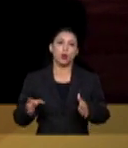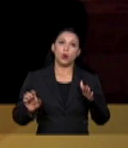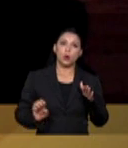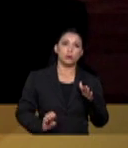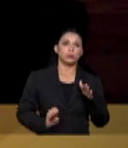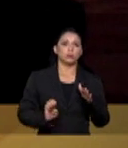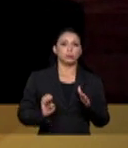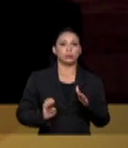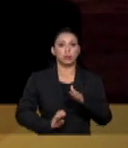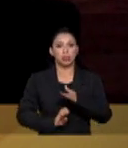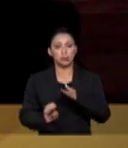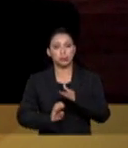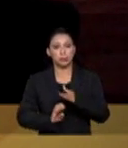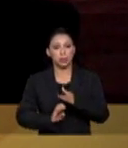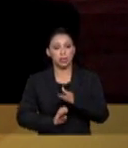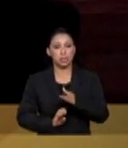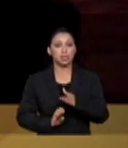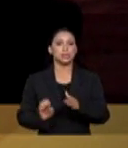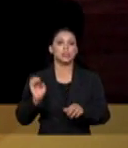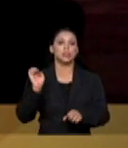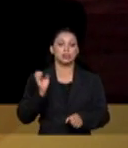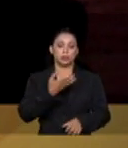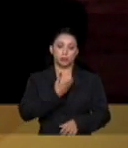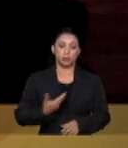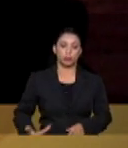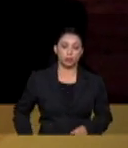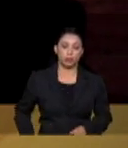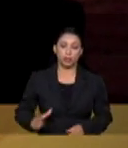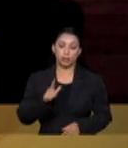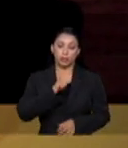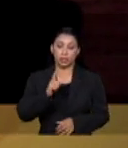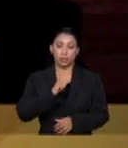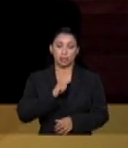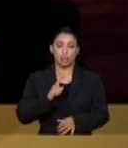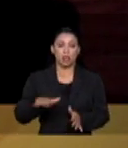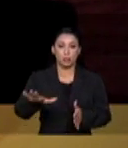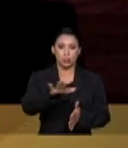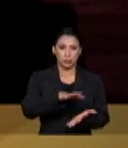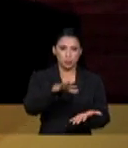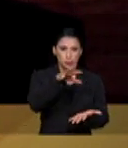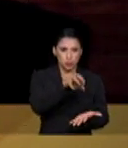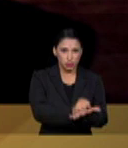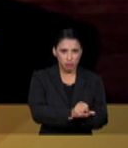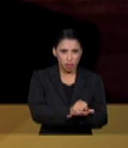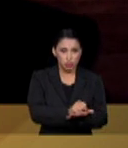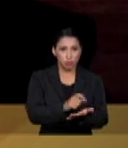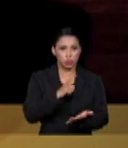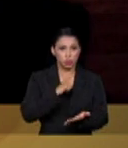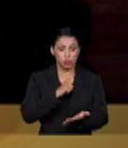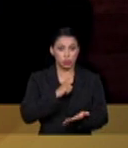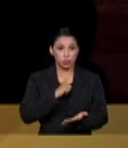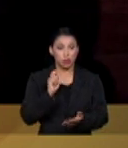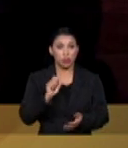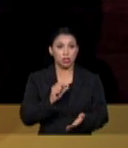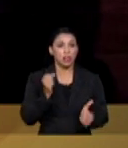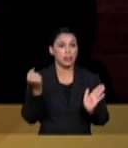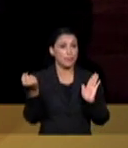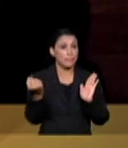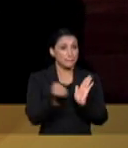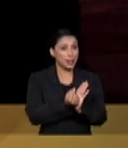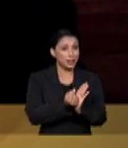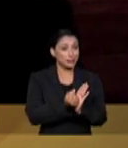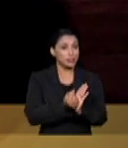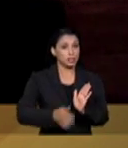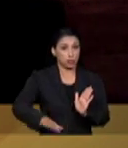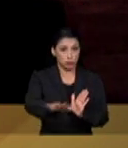que a legging de pela propriedade da área as ações possessórias e anulatória de demarcação